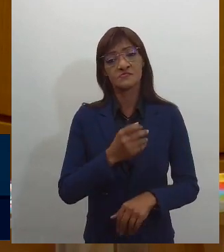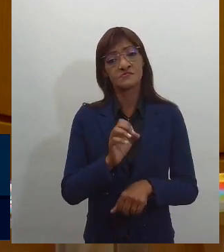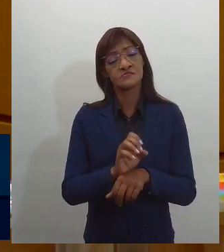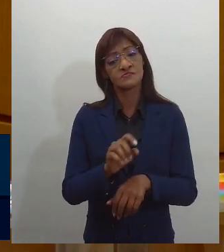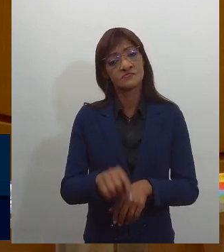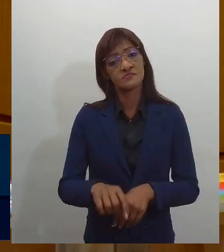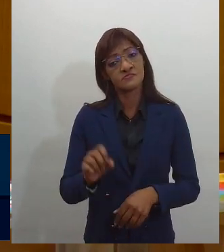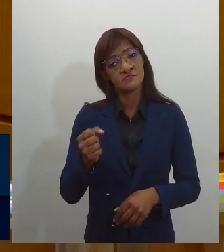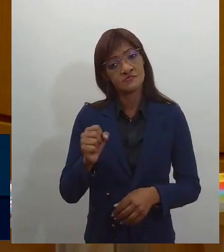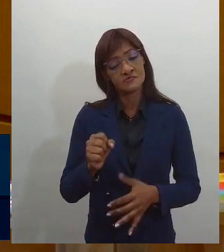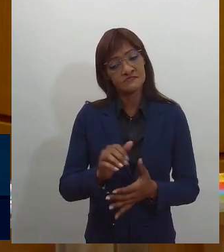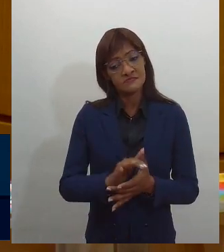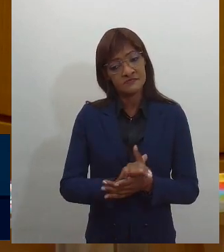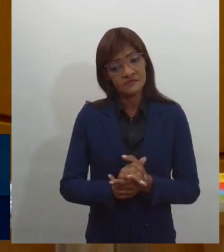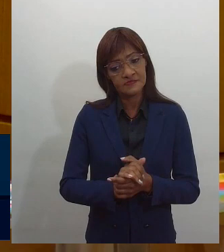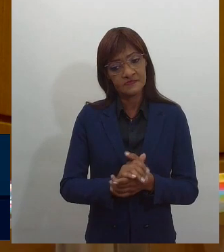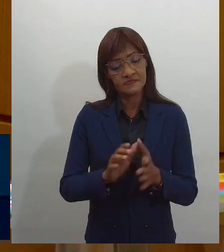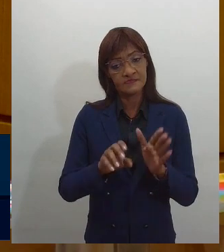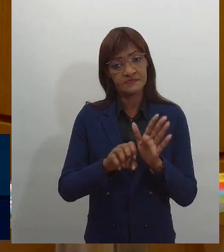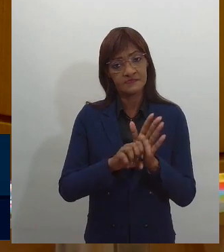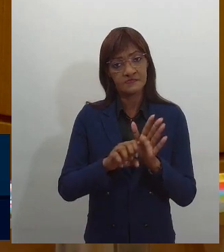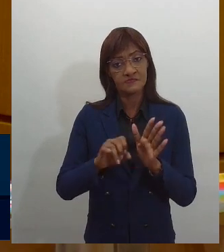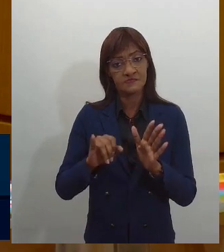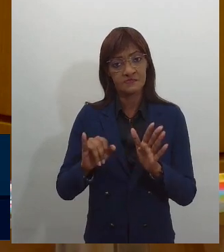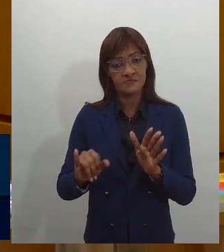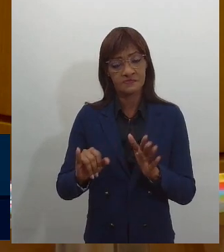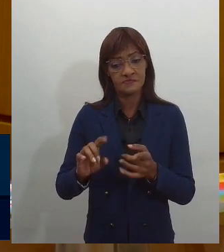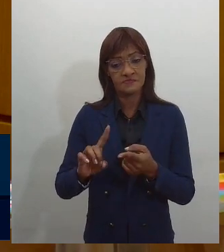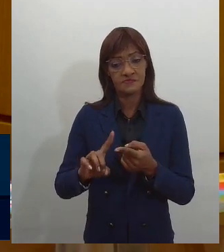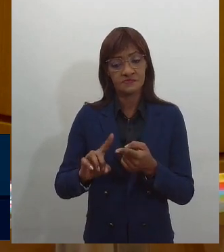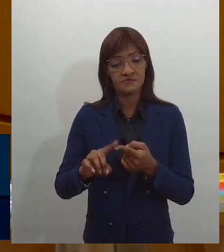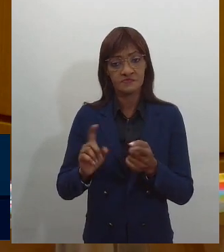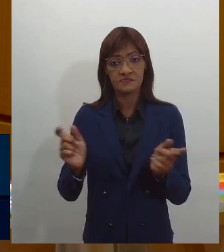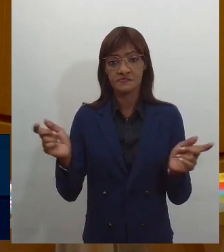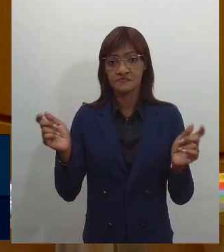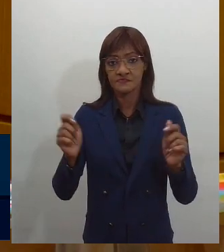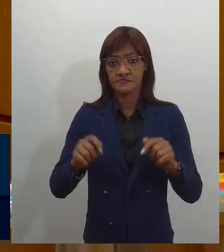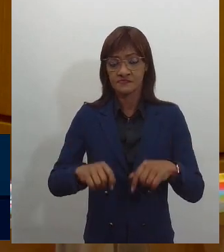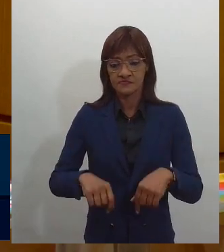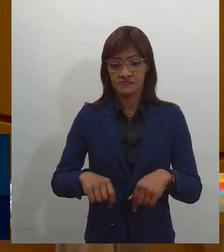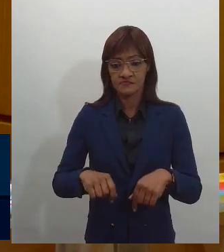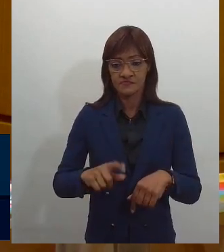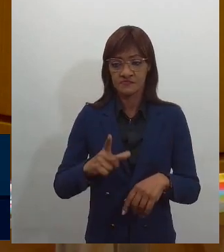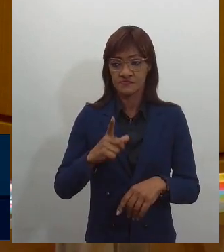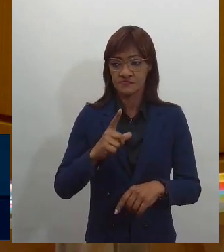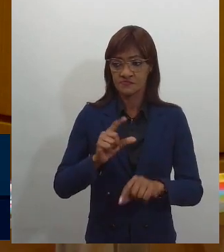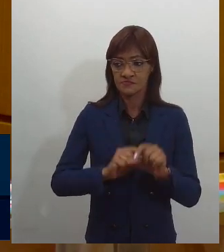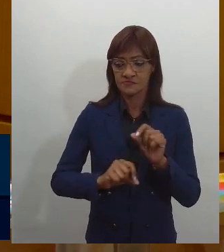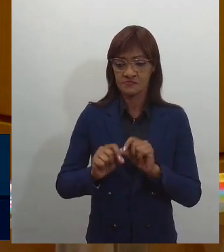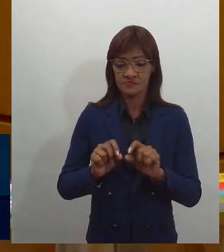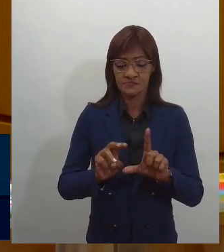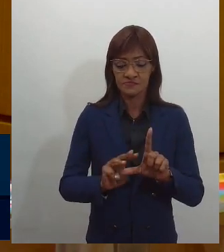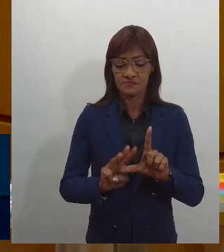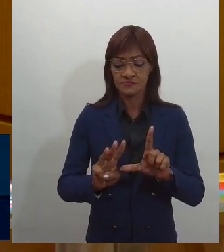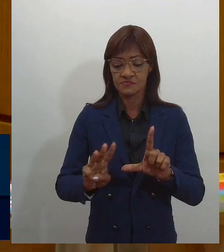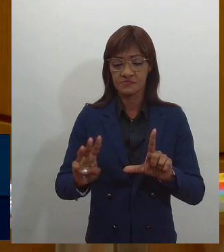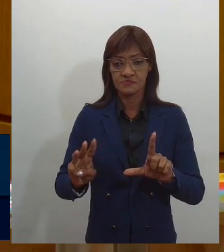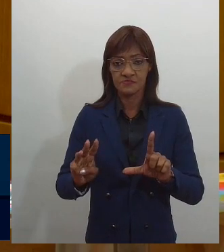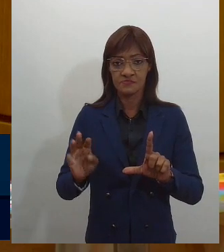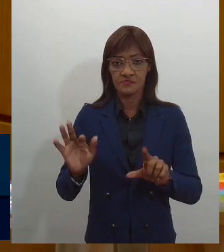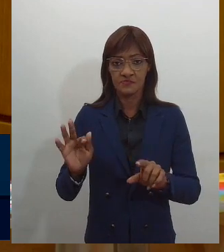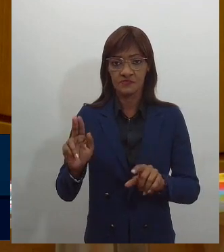e ficha de inscrição poderão ser obtidos no site da FUNCAP, que é a Fundação